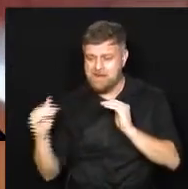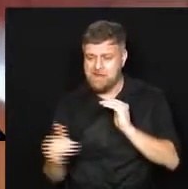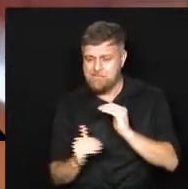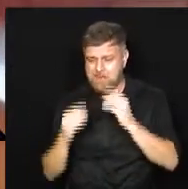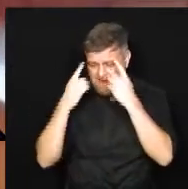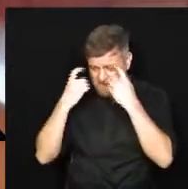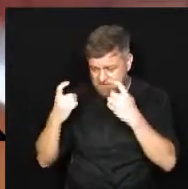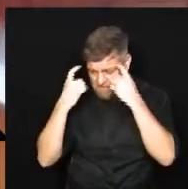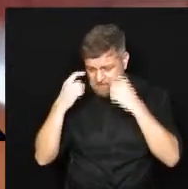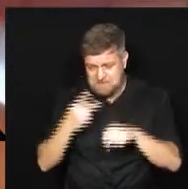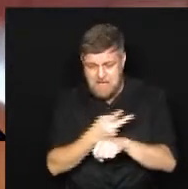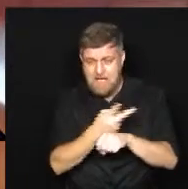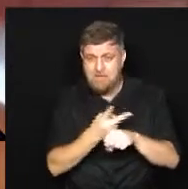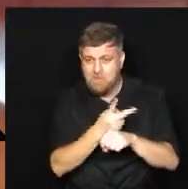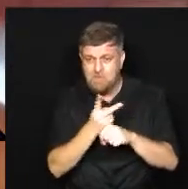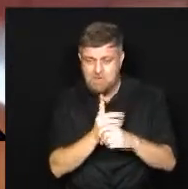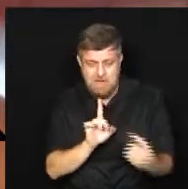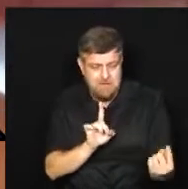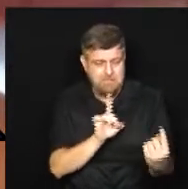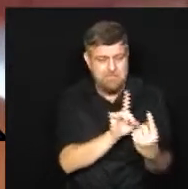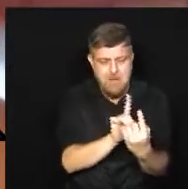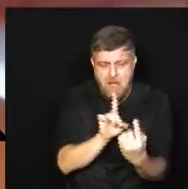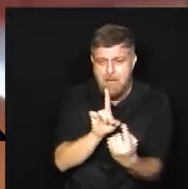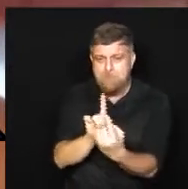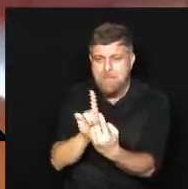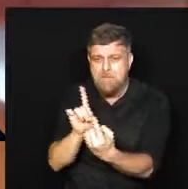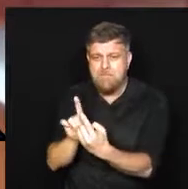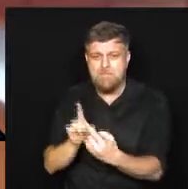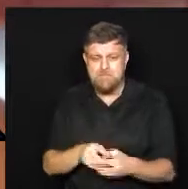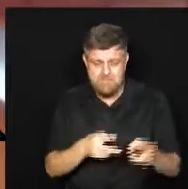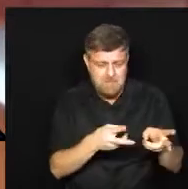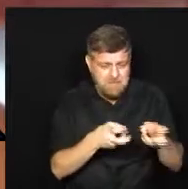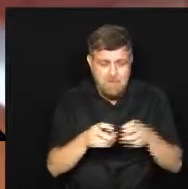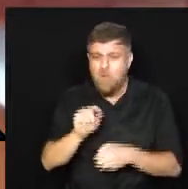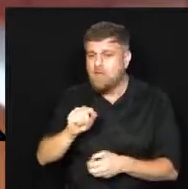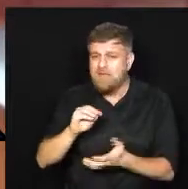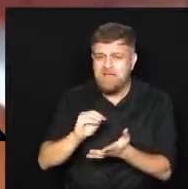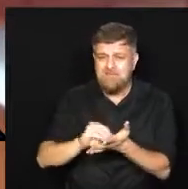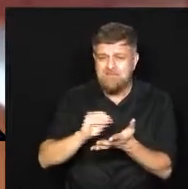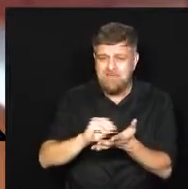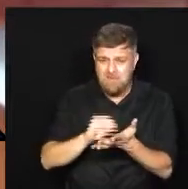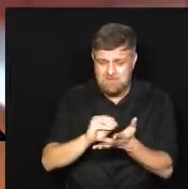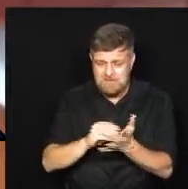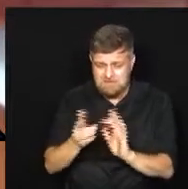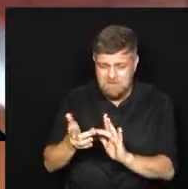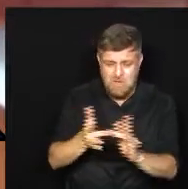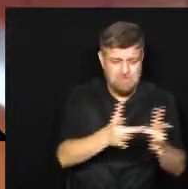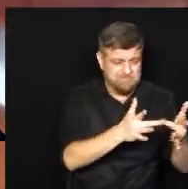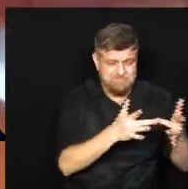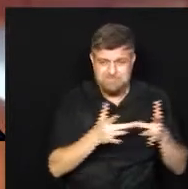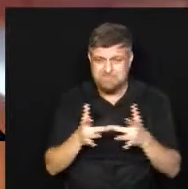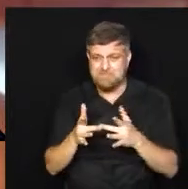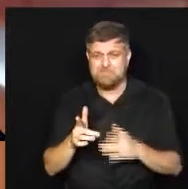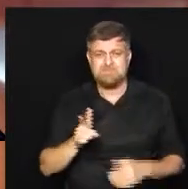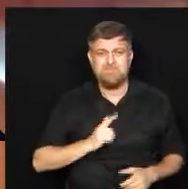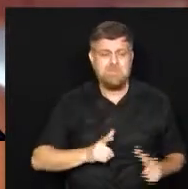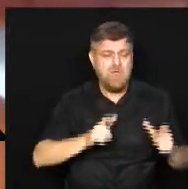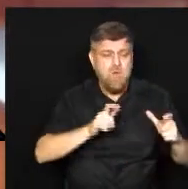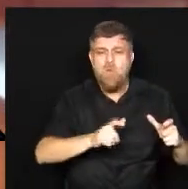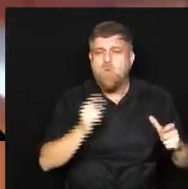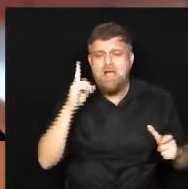violência, identificando aí quais eram os furos que essa rede continha, ou seja, de quais eram